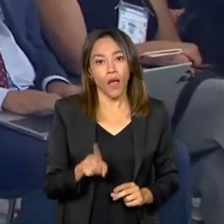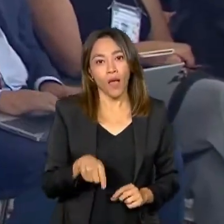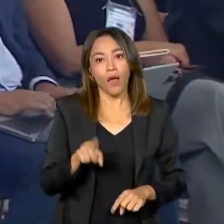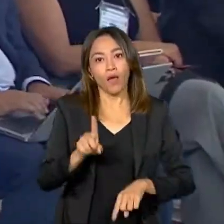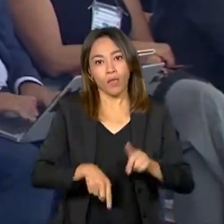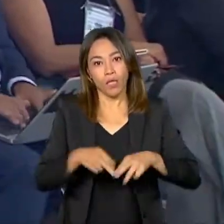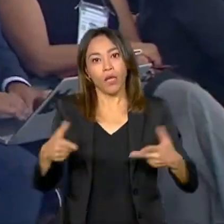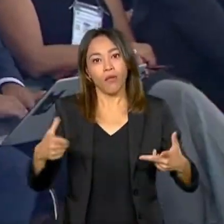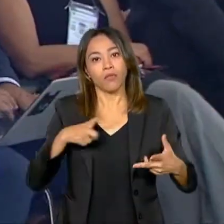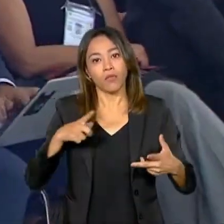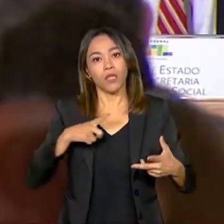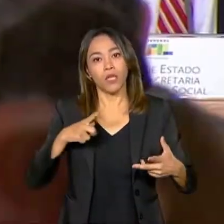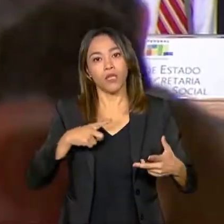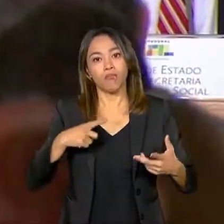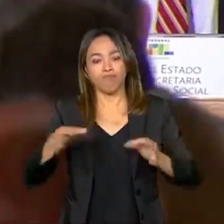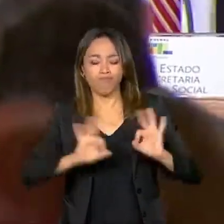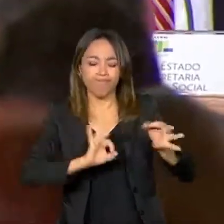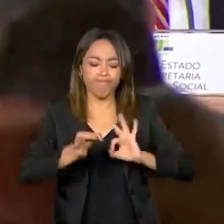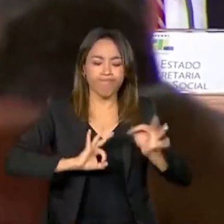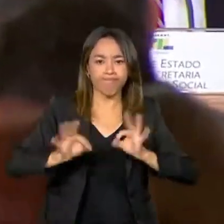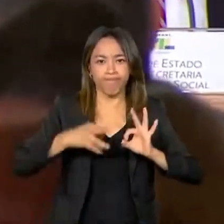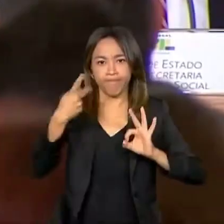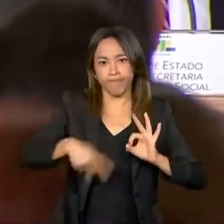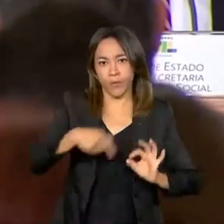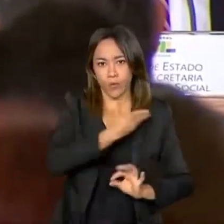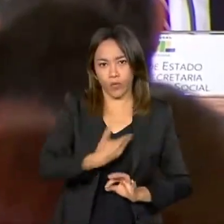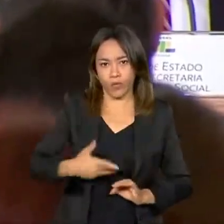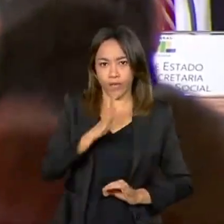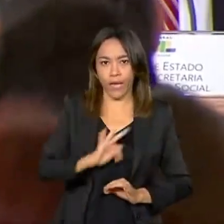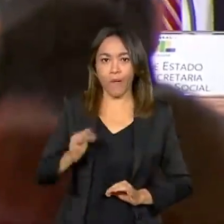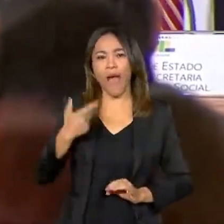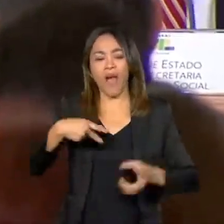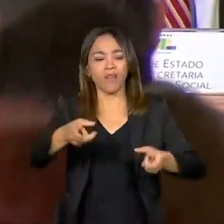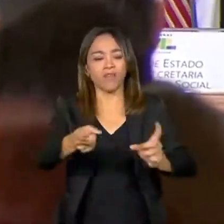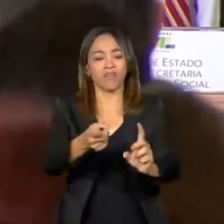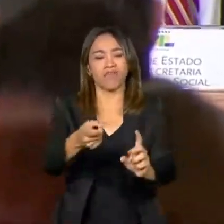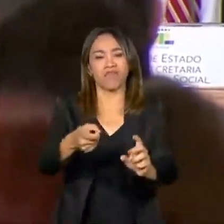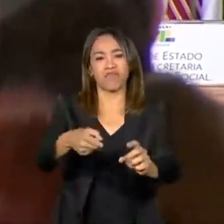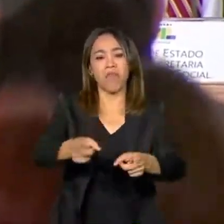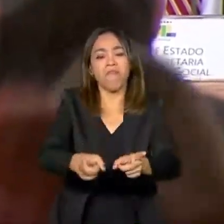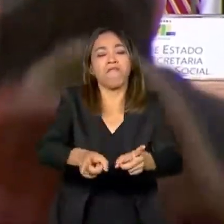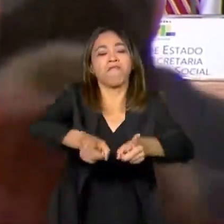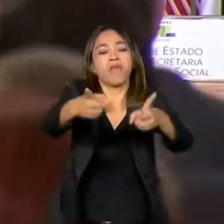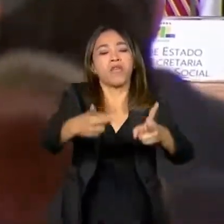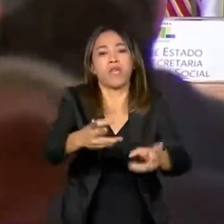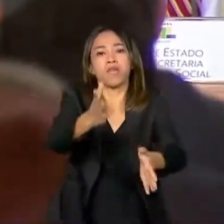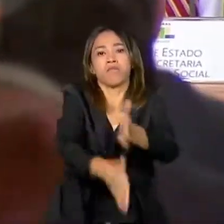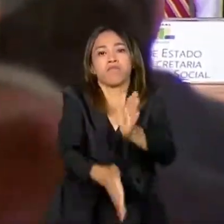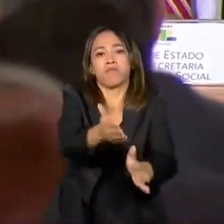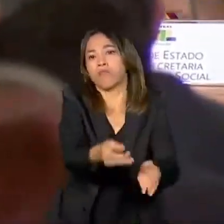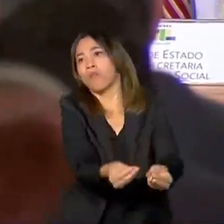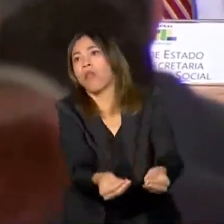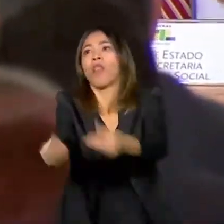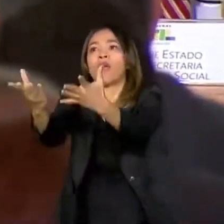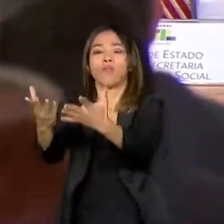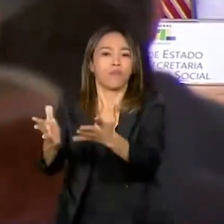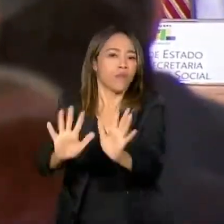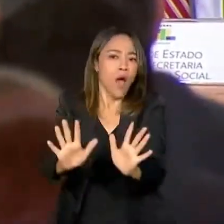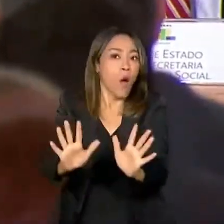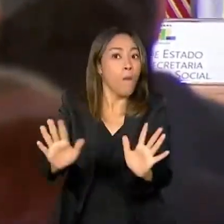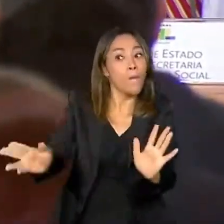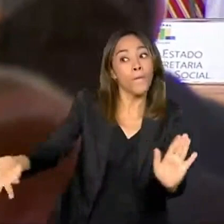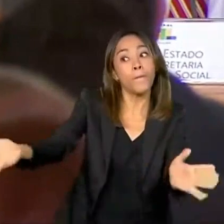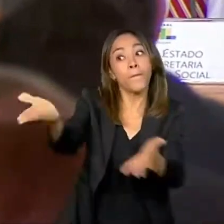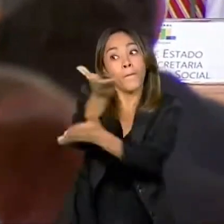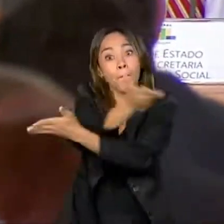âmbito Federal que é não não fazer alienação simplesmente pro recurso e pro tesouro é fazer uma espécie de permuta Claro que